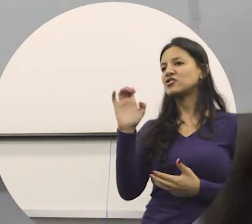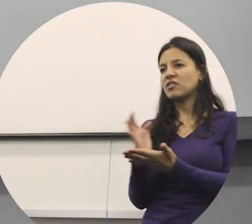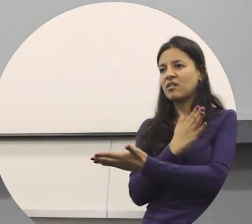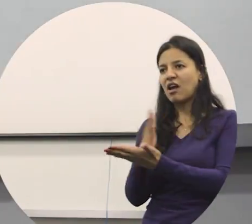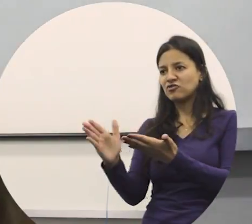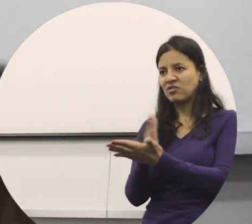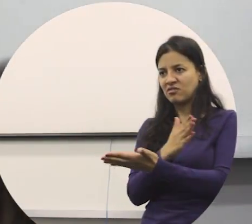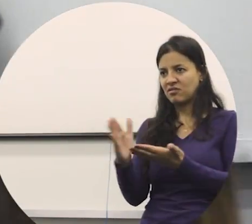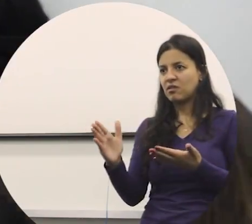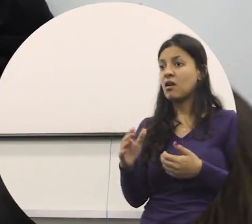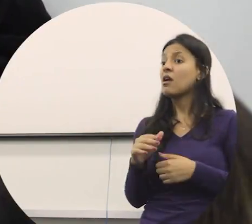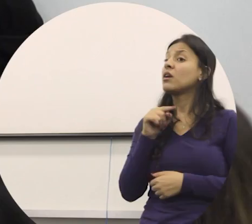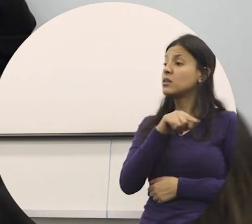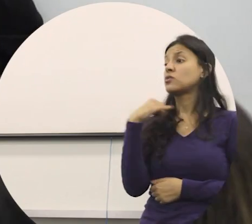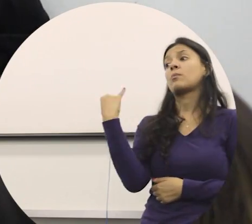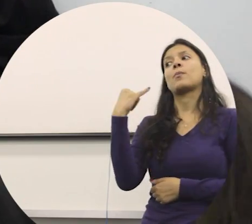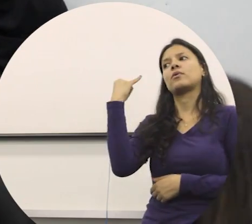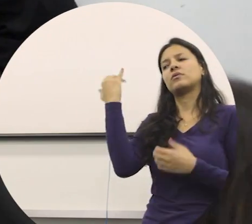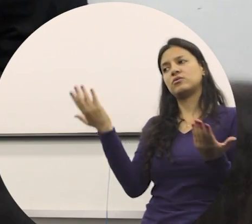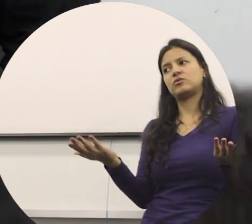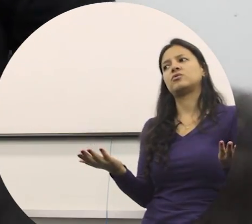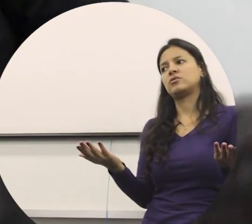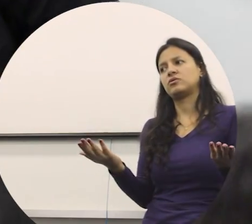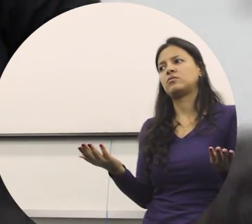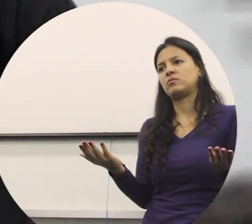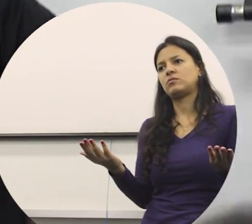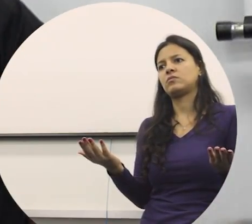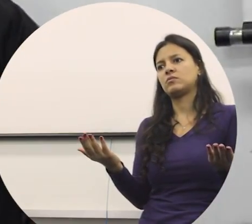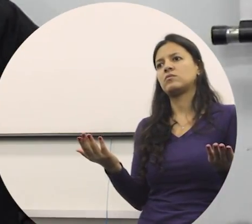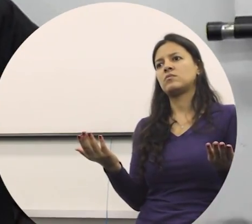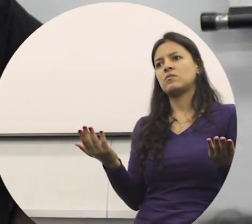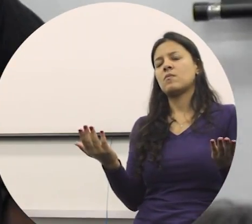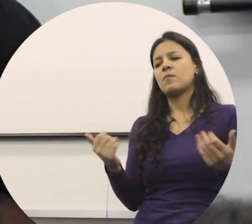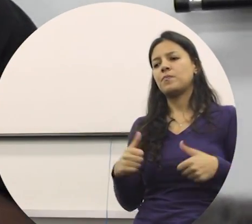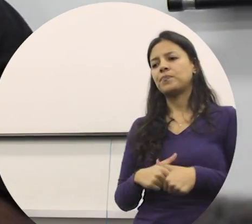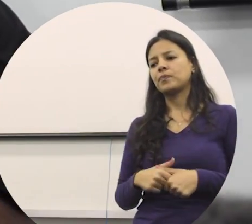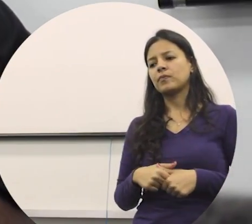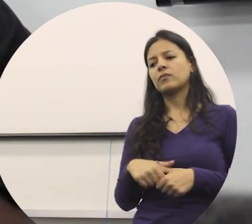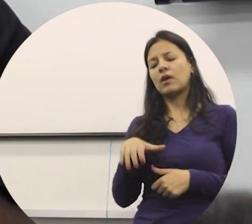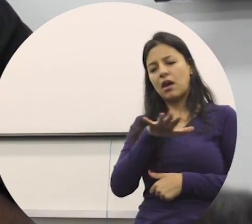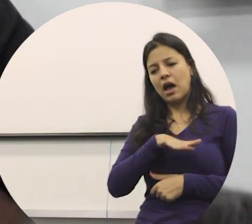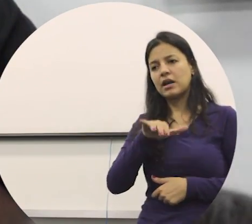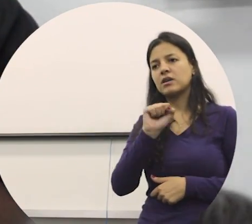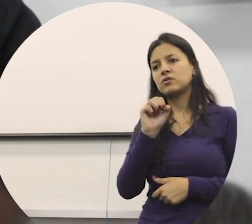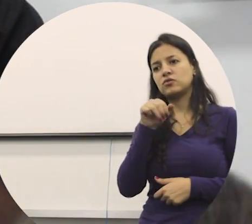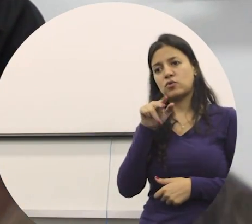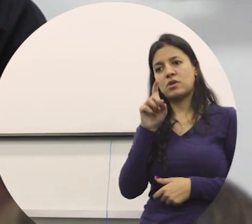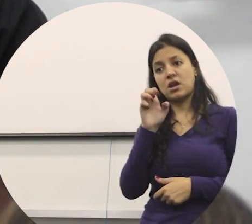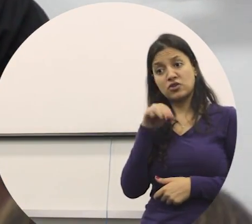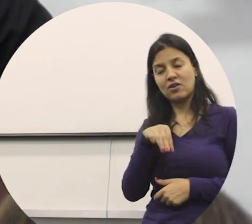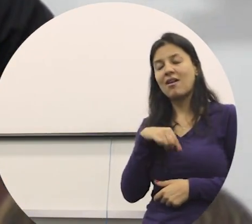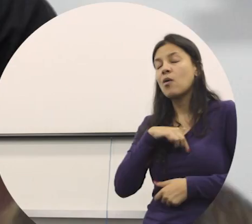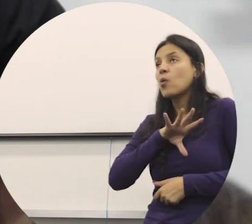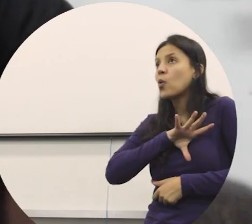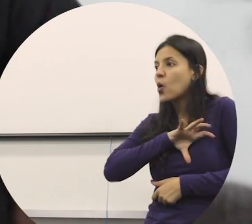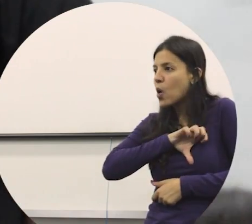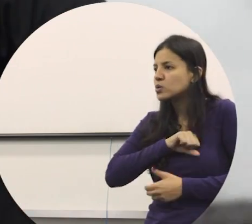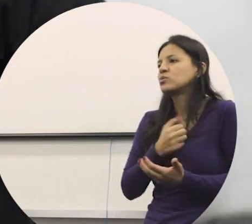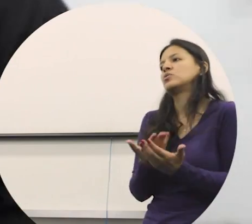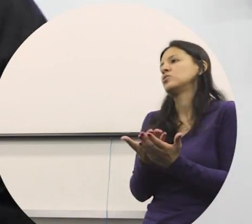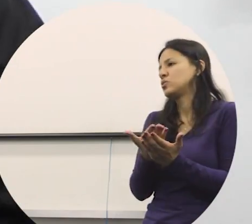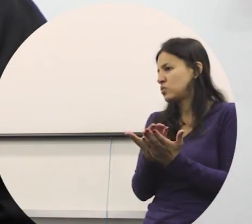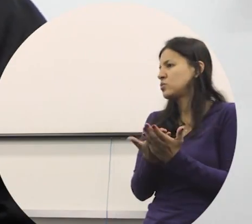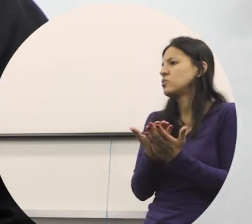é uma coisa muito importante. É uma área que, assim, eu gosto muito de